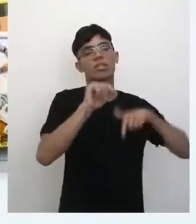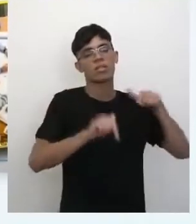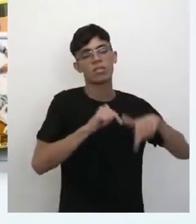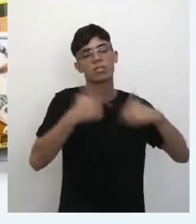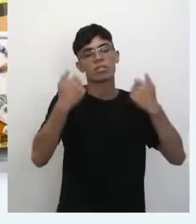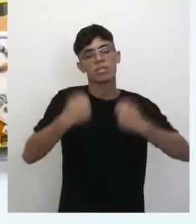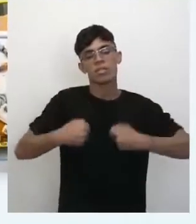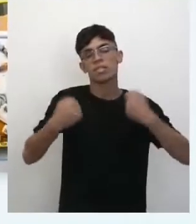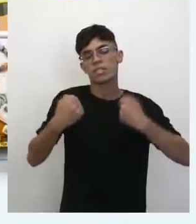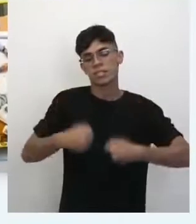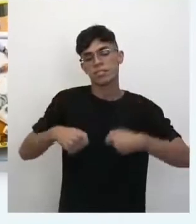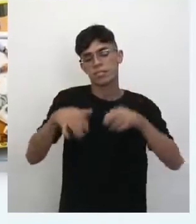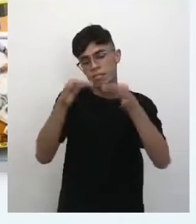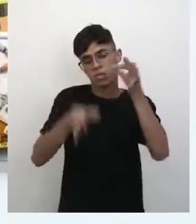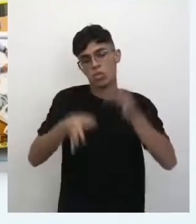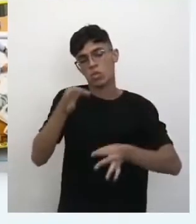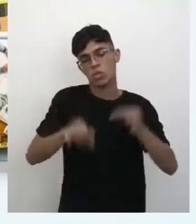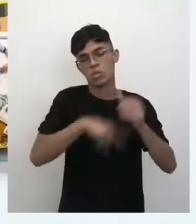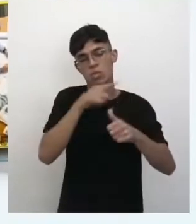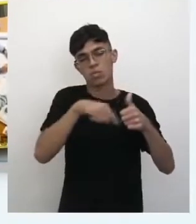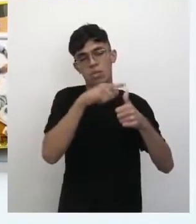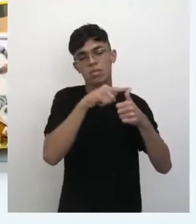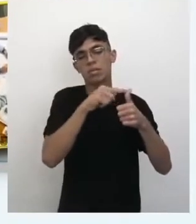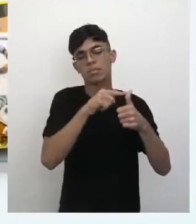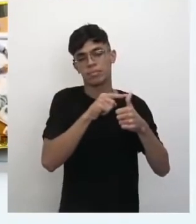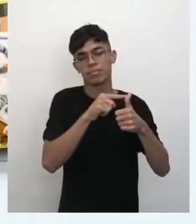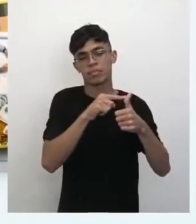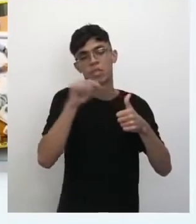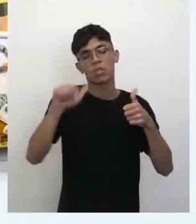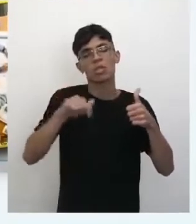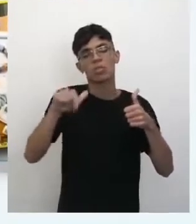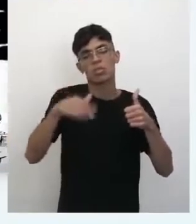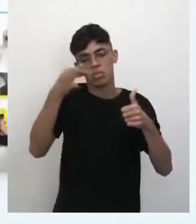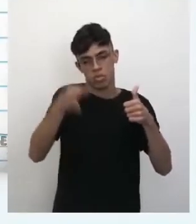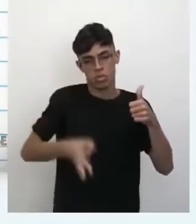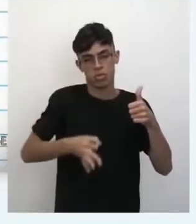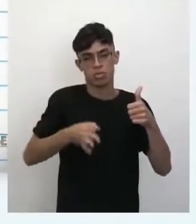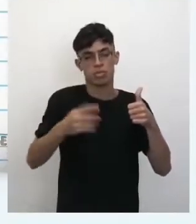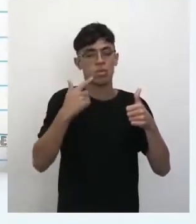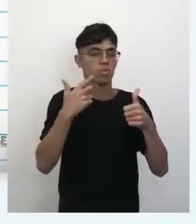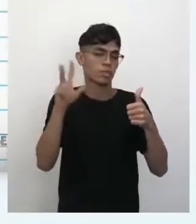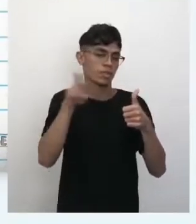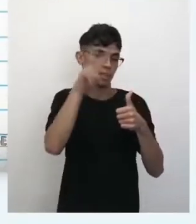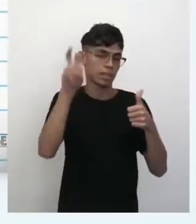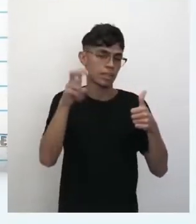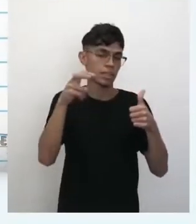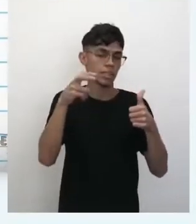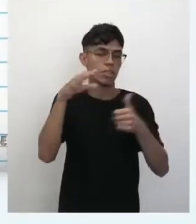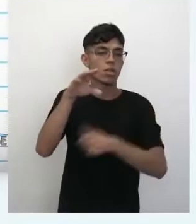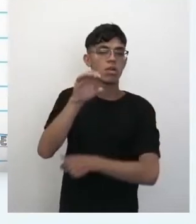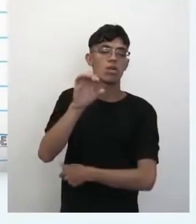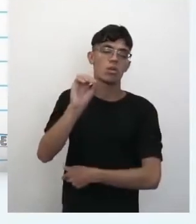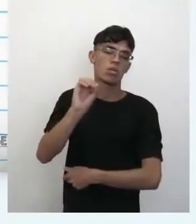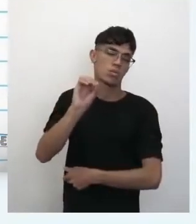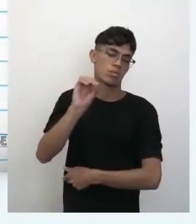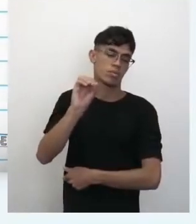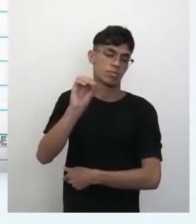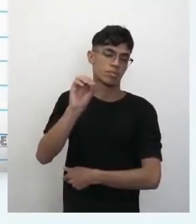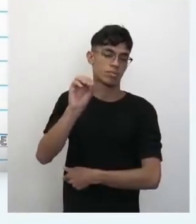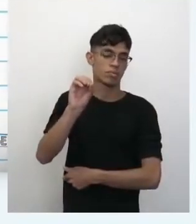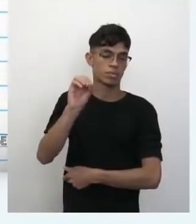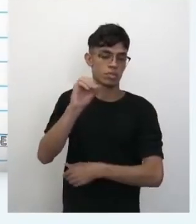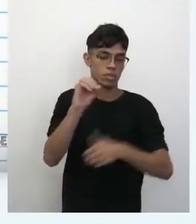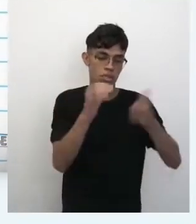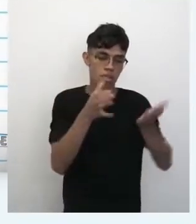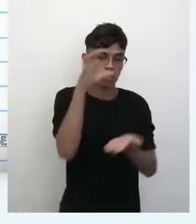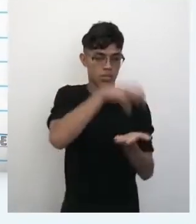ser decente. Mas quais são, afinal, os pressupostos de um trabalho decente? Este é um termo cunhado pela Organização Internacional do Trabalho,